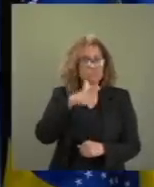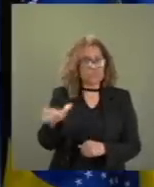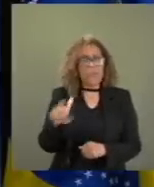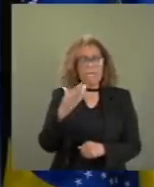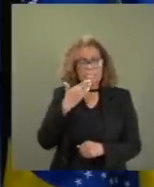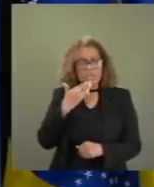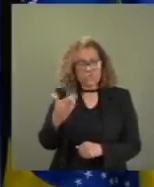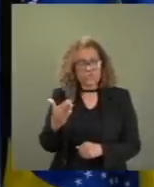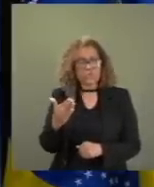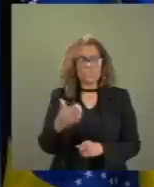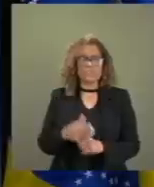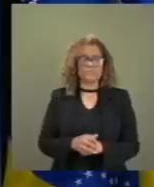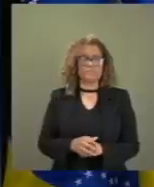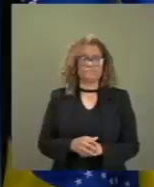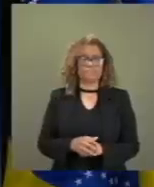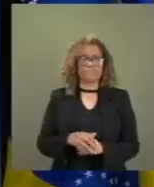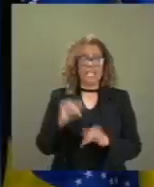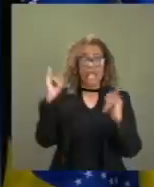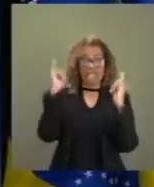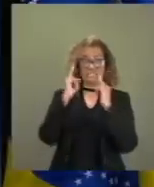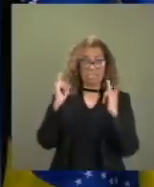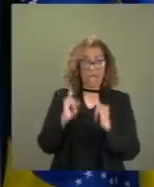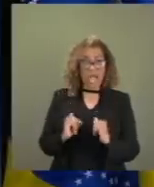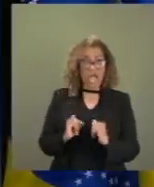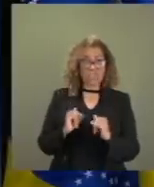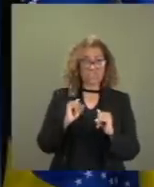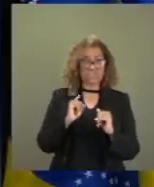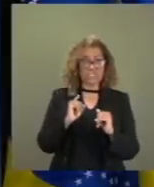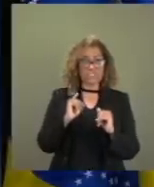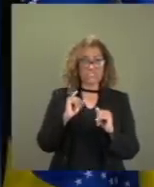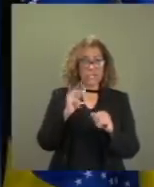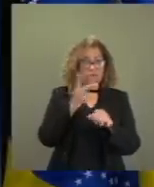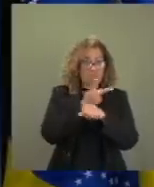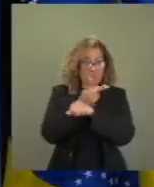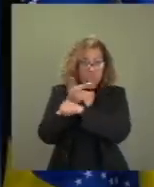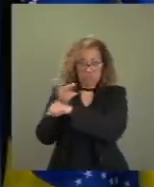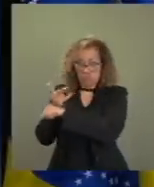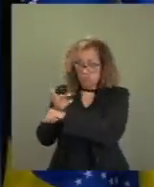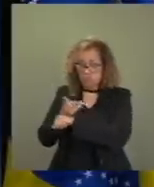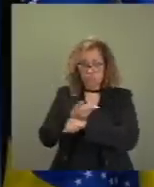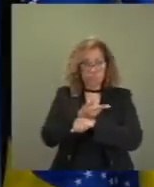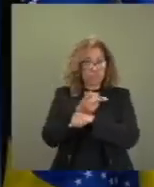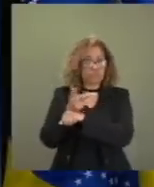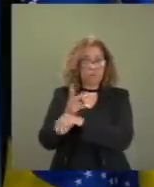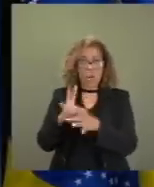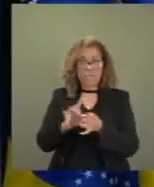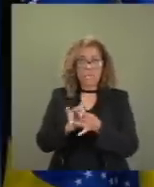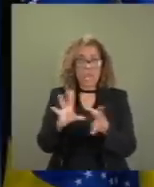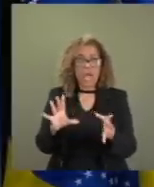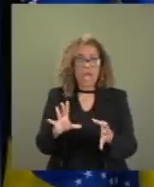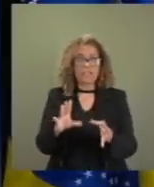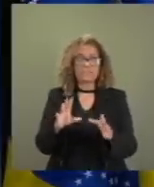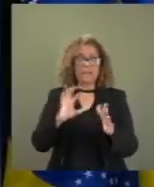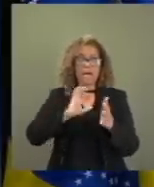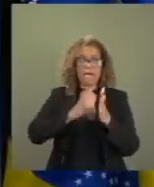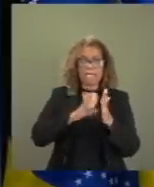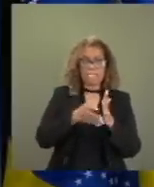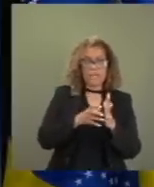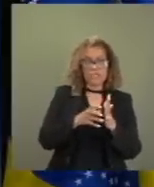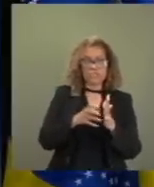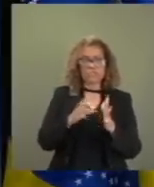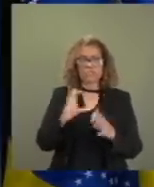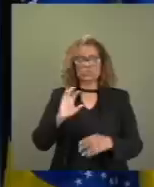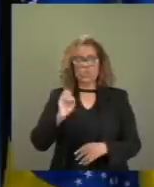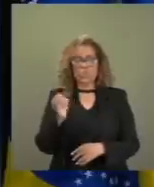apelo ao Senhor para que essas imagens sejam liberadas por partido novo que fez esse pedido tanto o partido